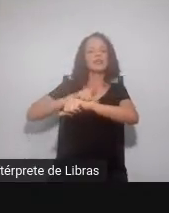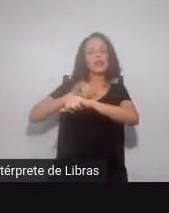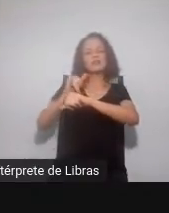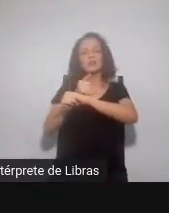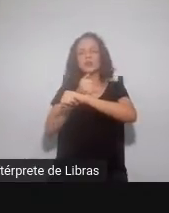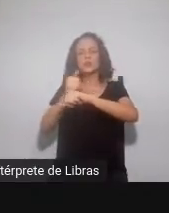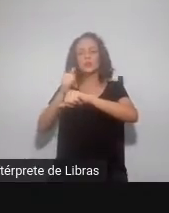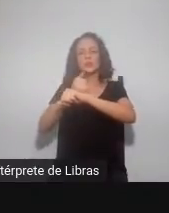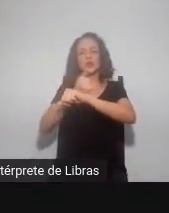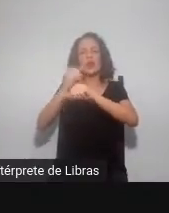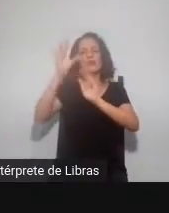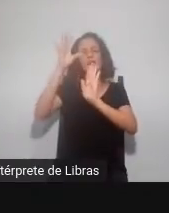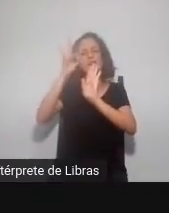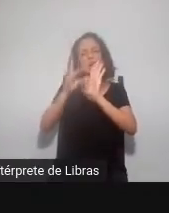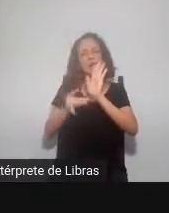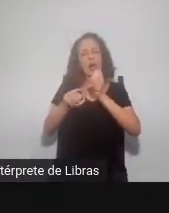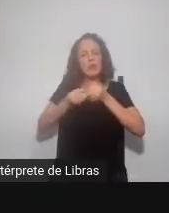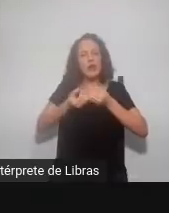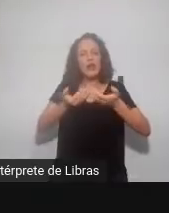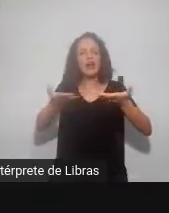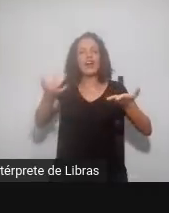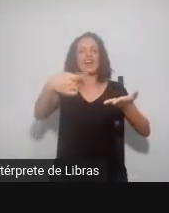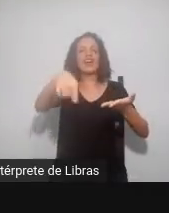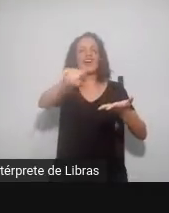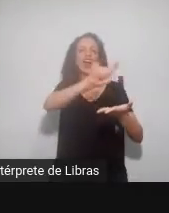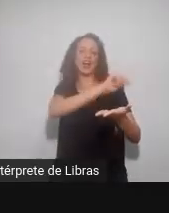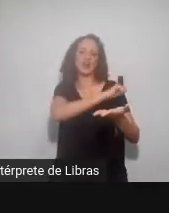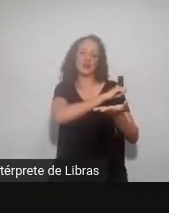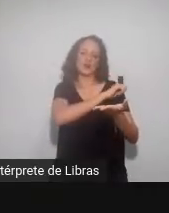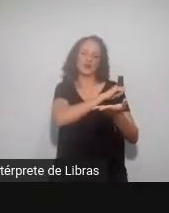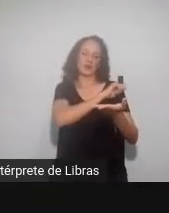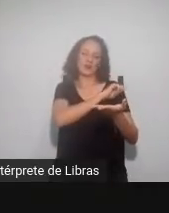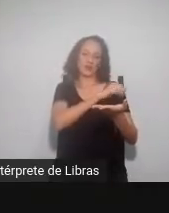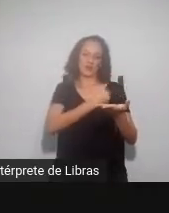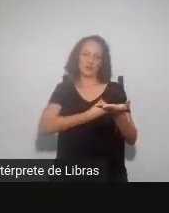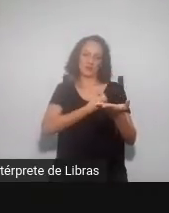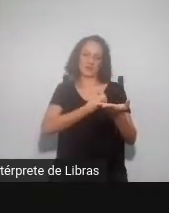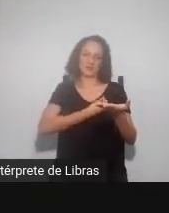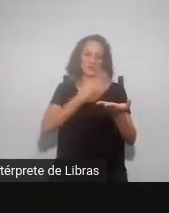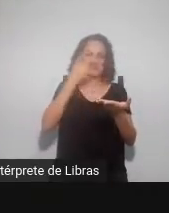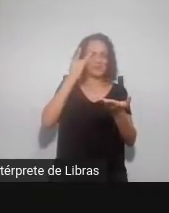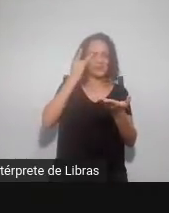Então, agradeço também as alunas aqui presentes. Presente.